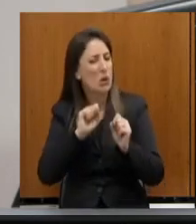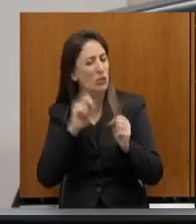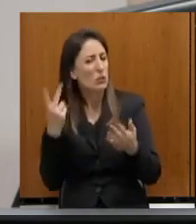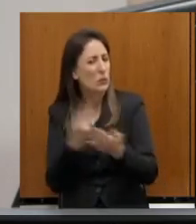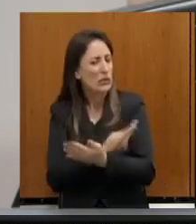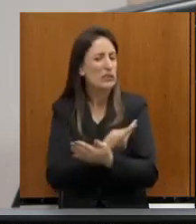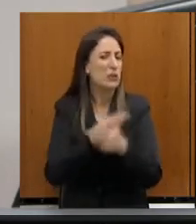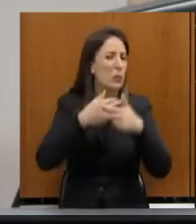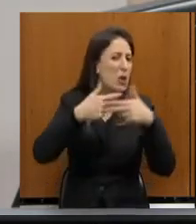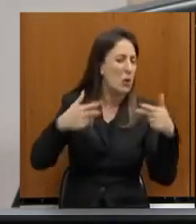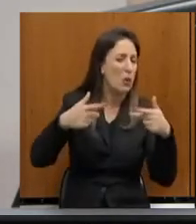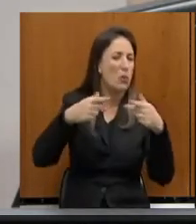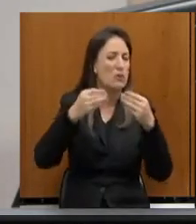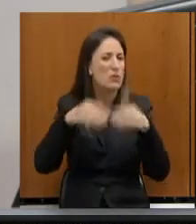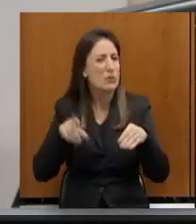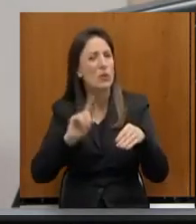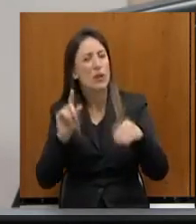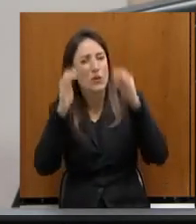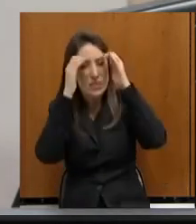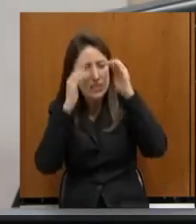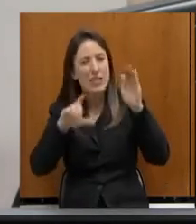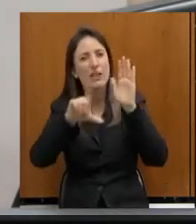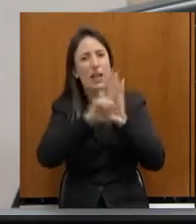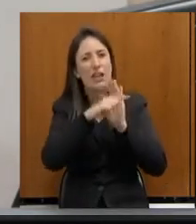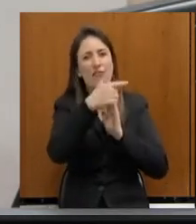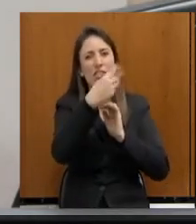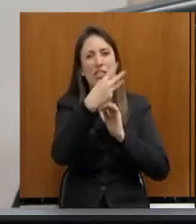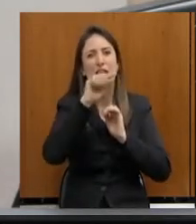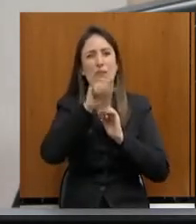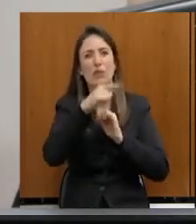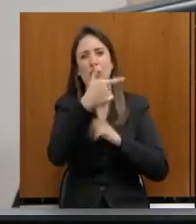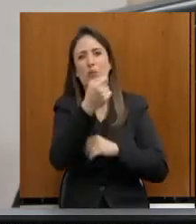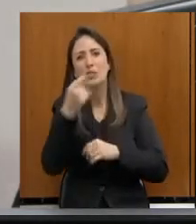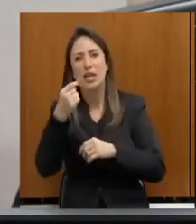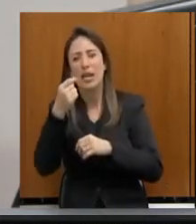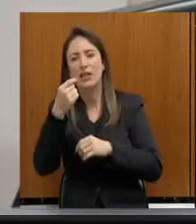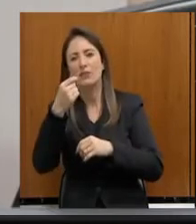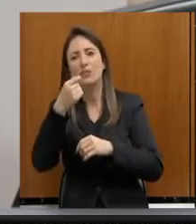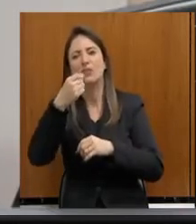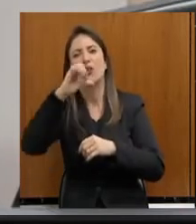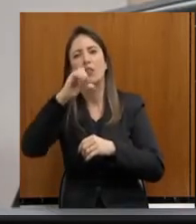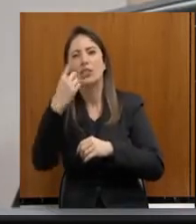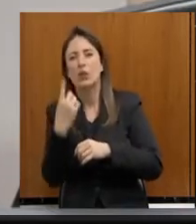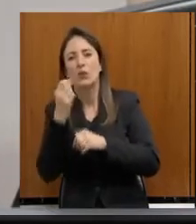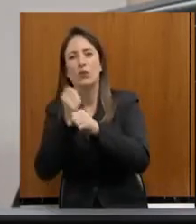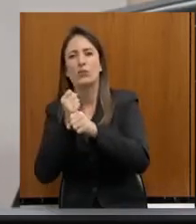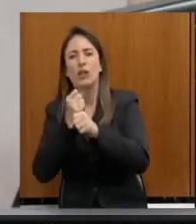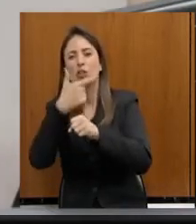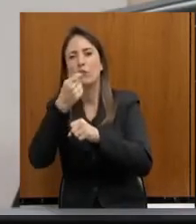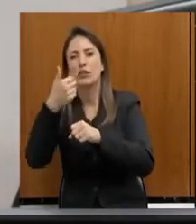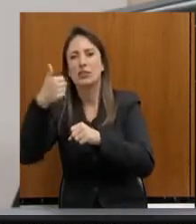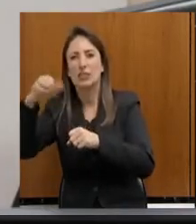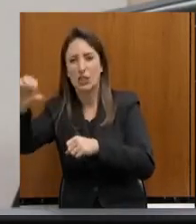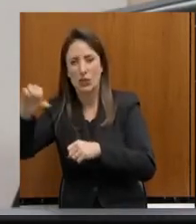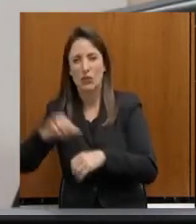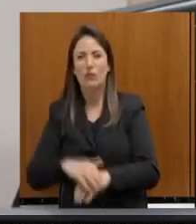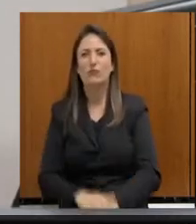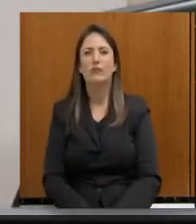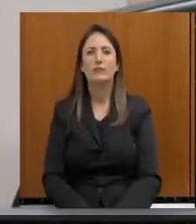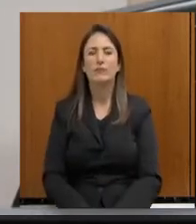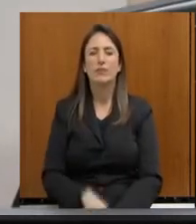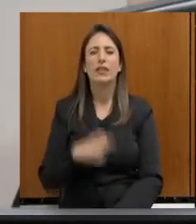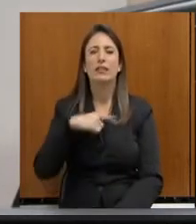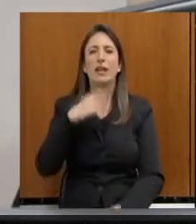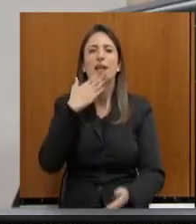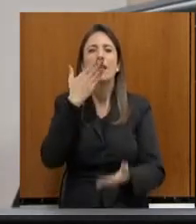determinações da Lei 23291/2019 requerimento do deputado celinho do sinttrocel o que